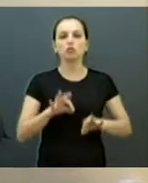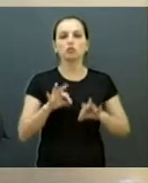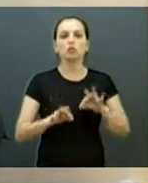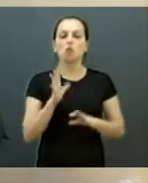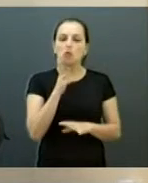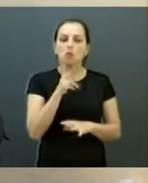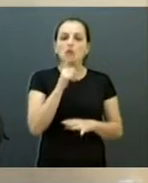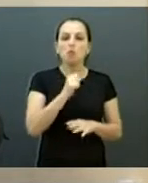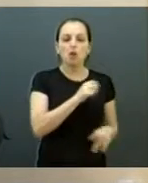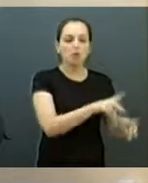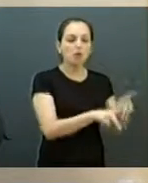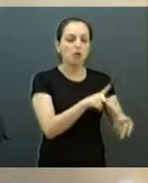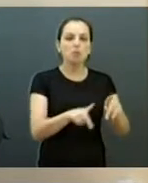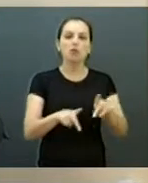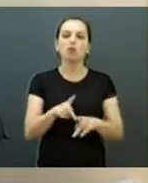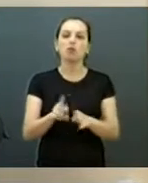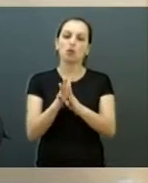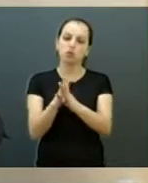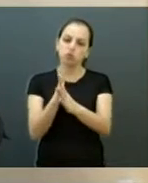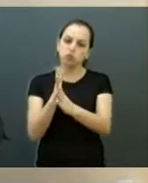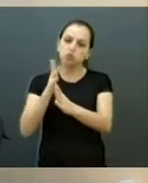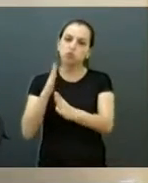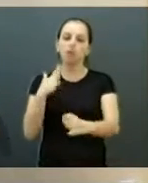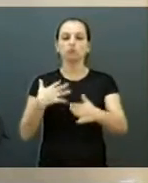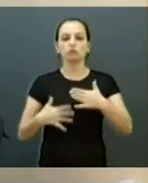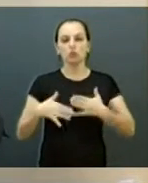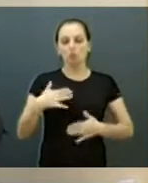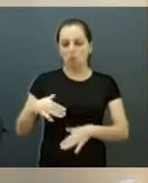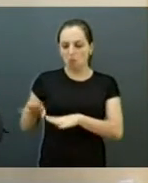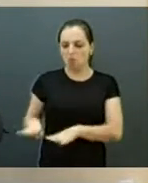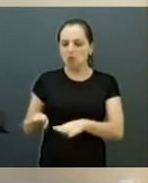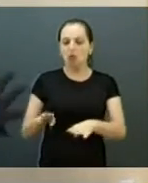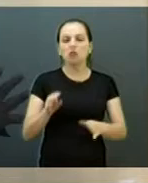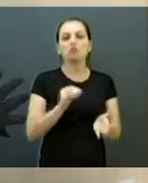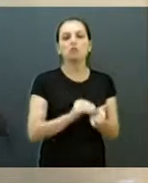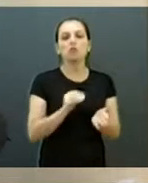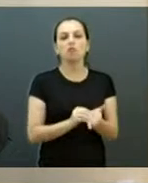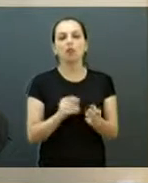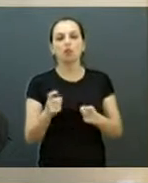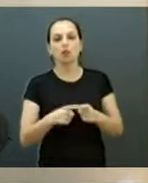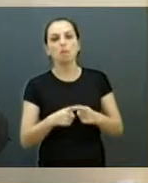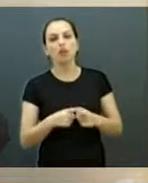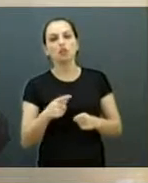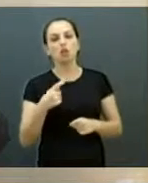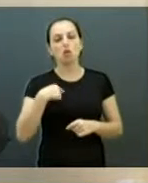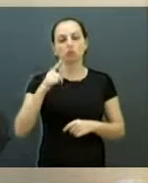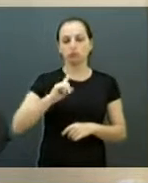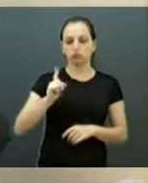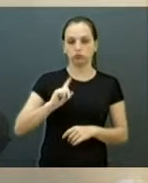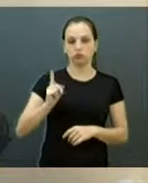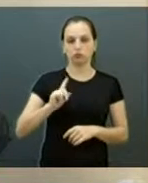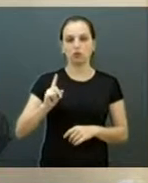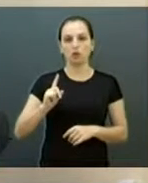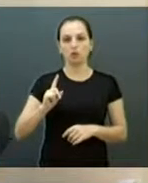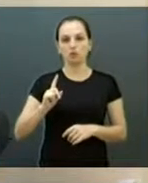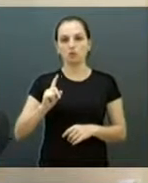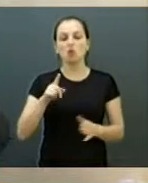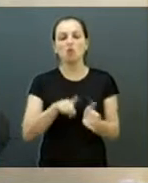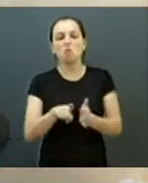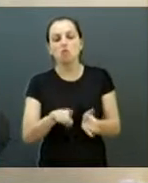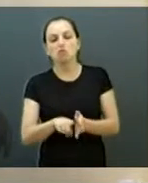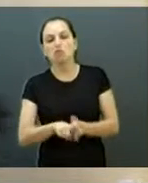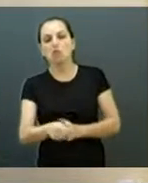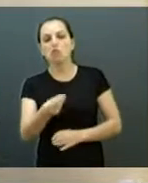população vai ficar na fila três anos esperando criança lá sem atendimento eu não faço assim eu quando levantei dados